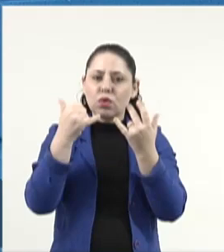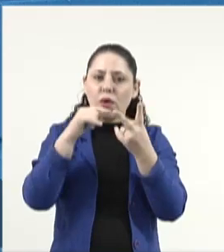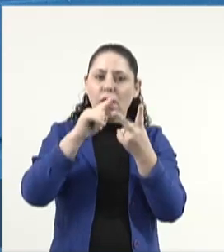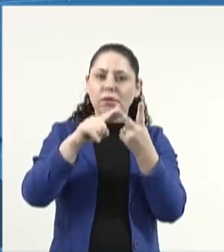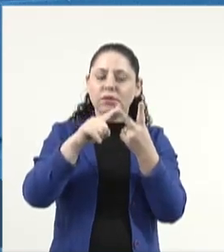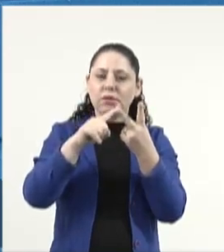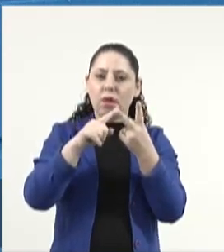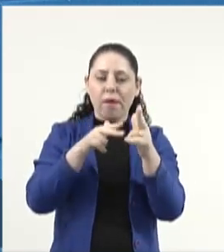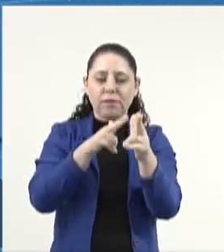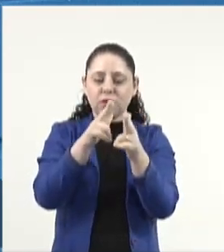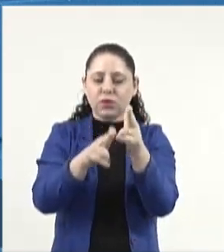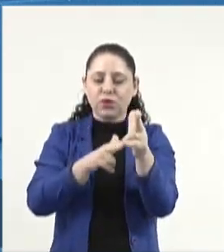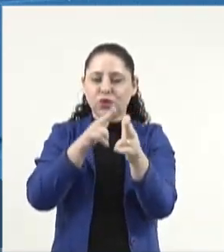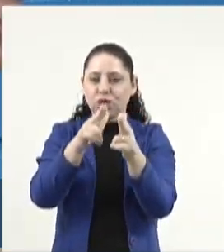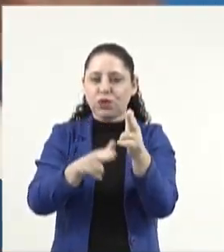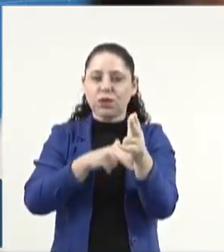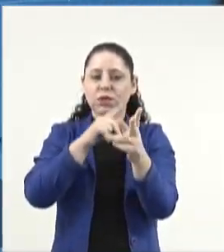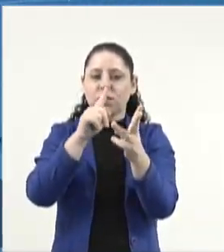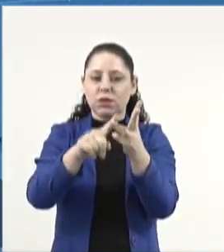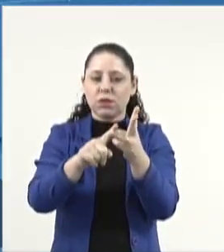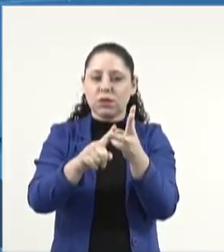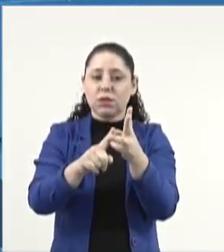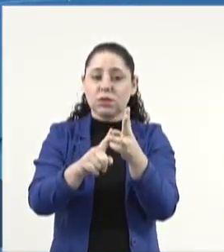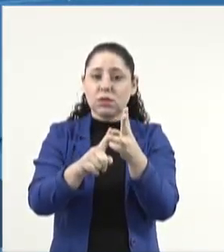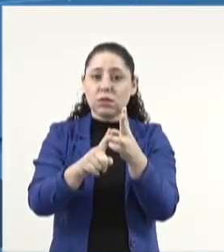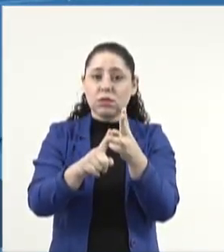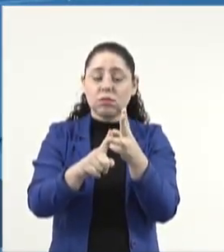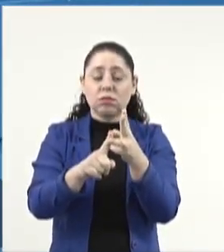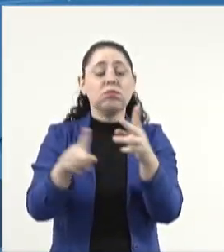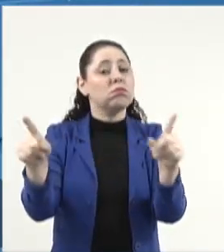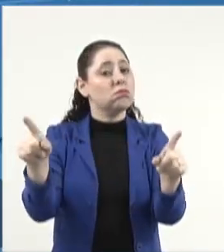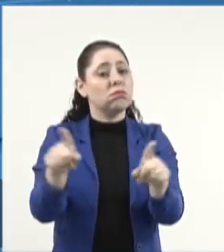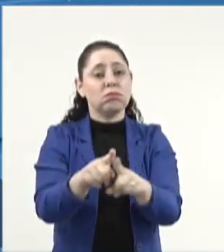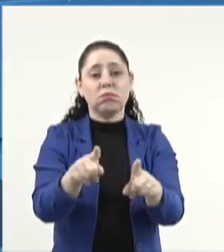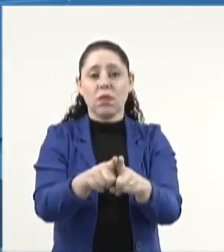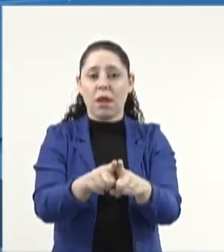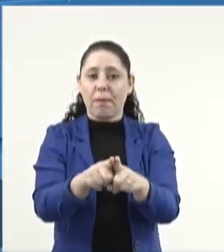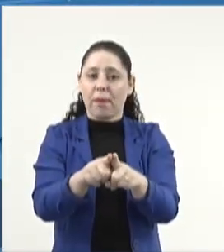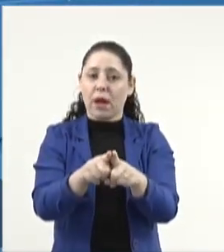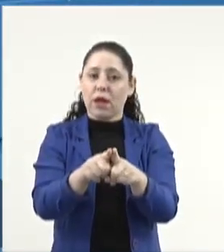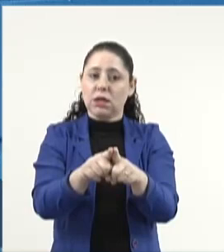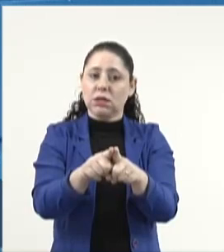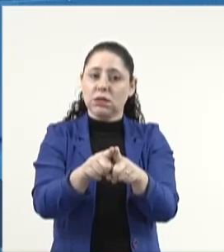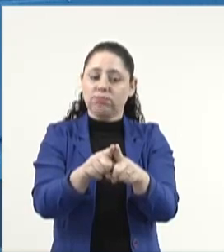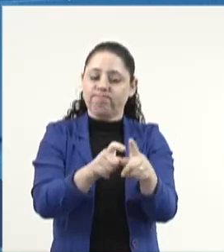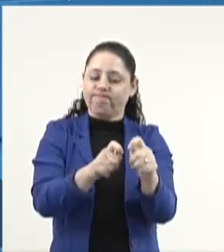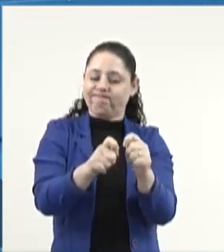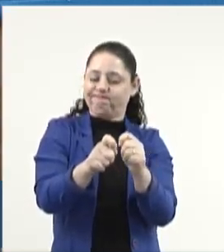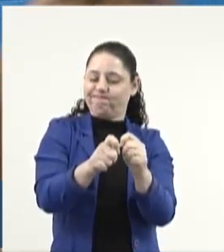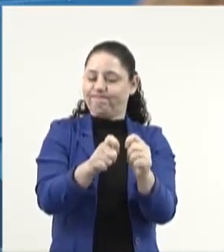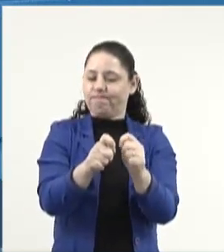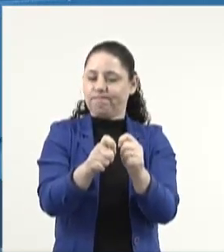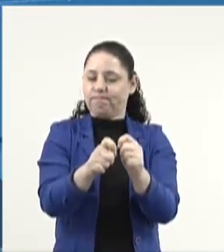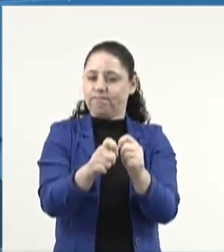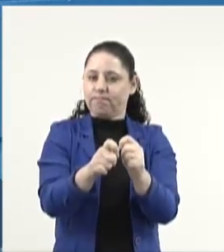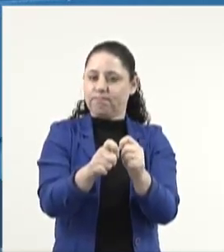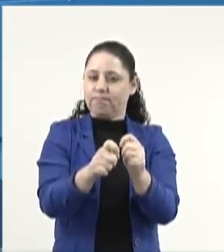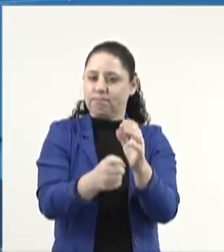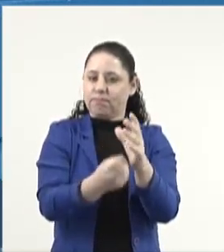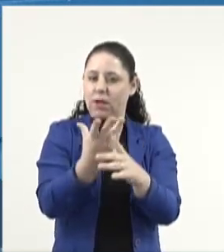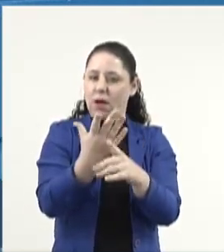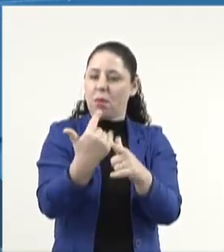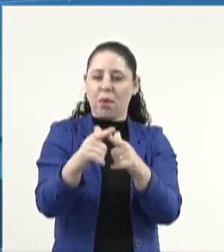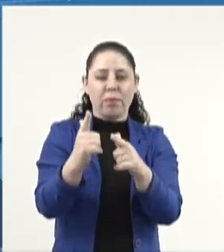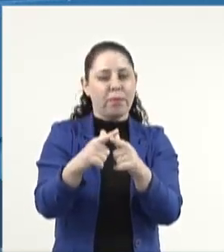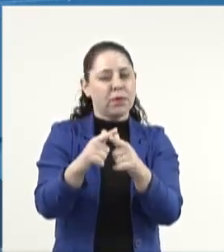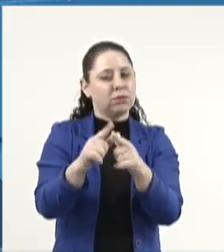nossas ferrovias e, com isso, manipular a nossa produção? Então, o buraco é mais